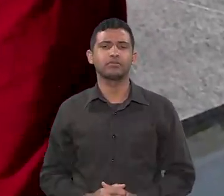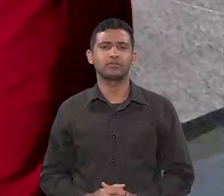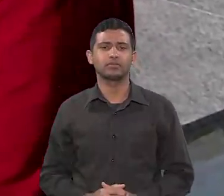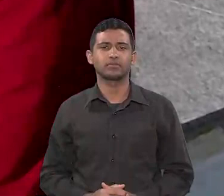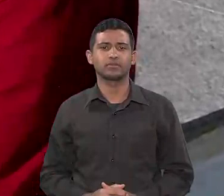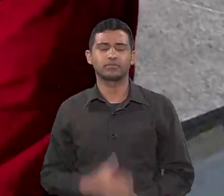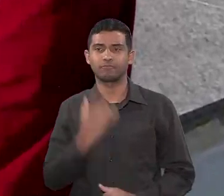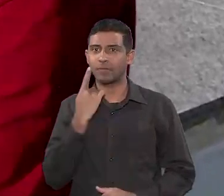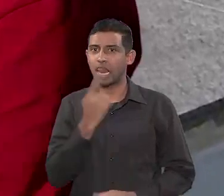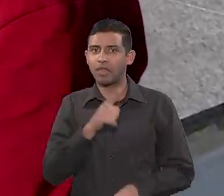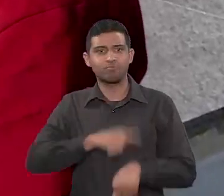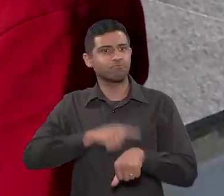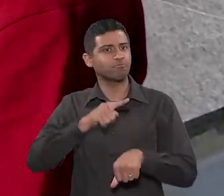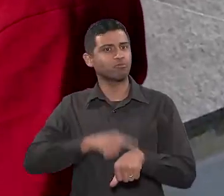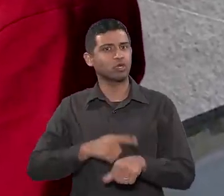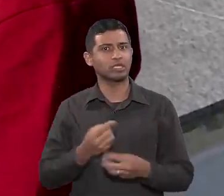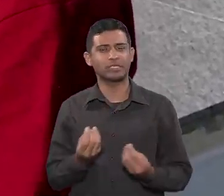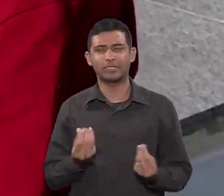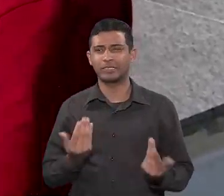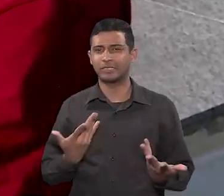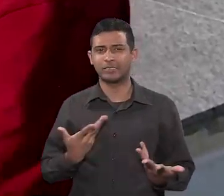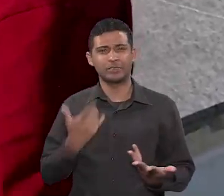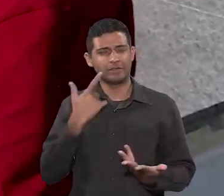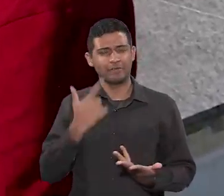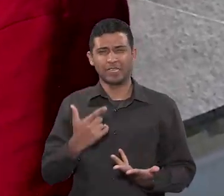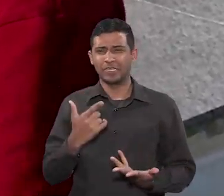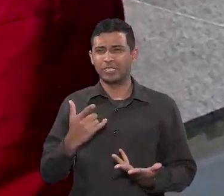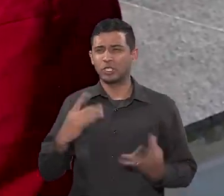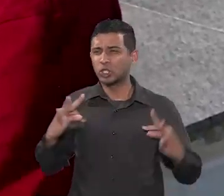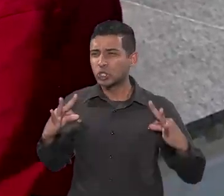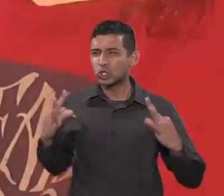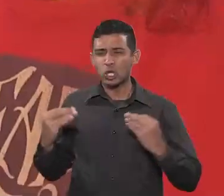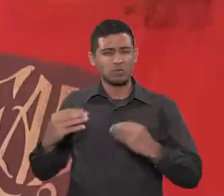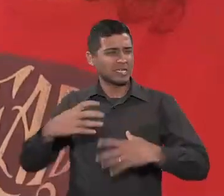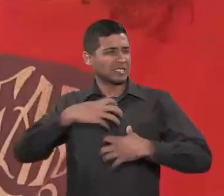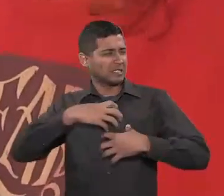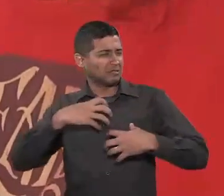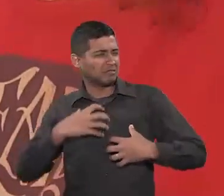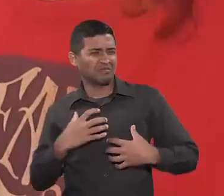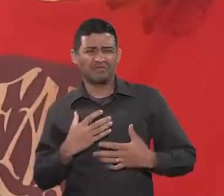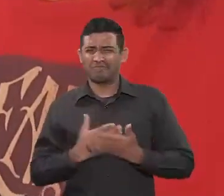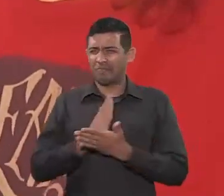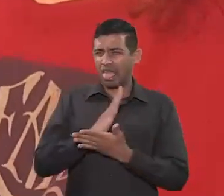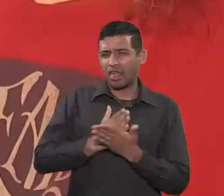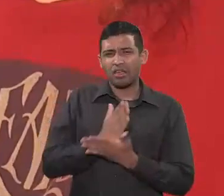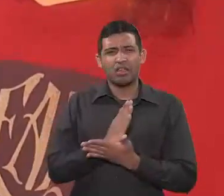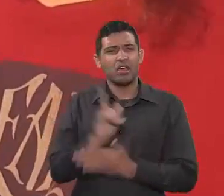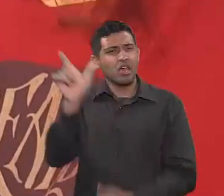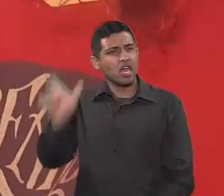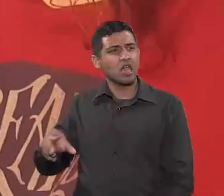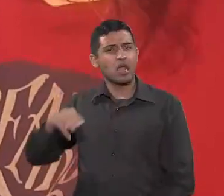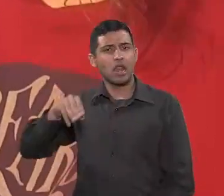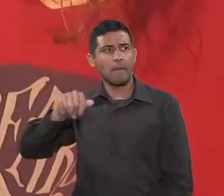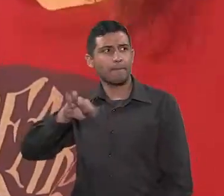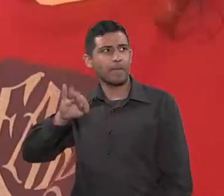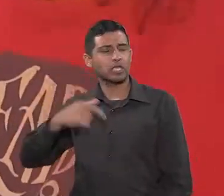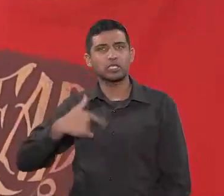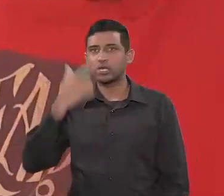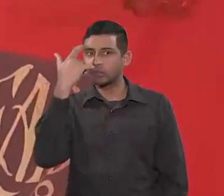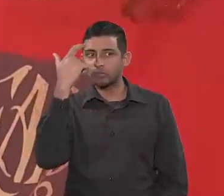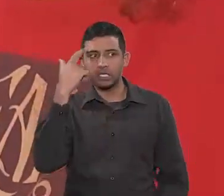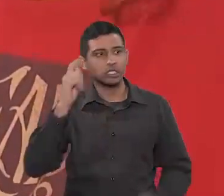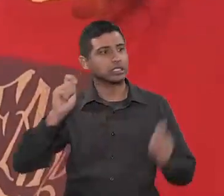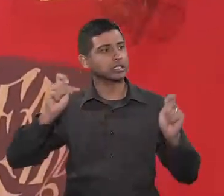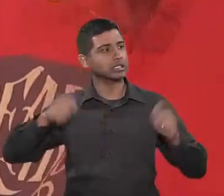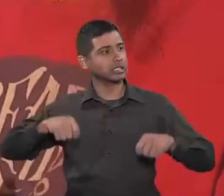E naquele momento que gerou um mal-estar, né, no Reino Unido, o Matt viu uma grande oportunidade ali